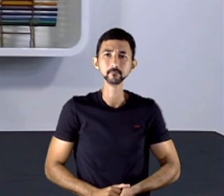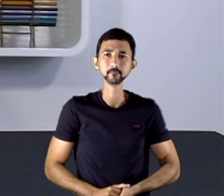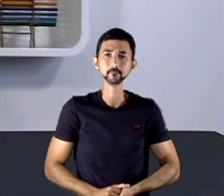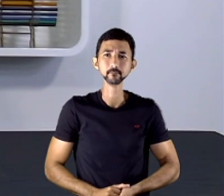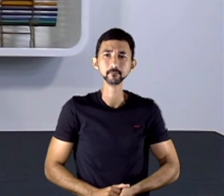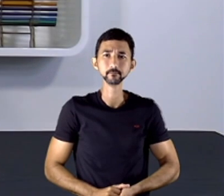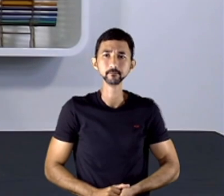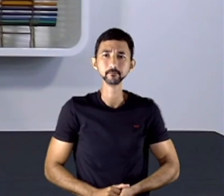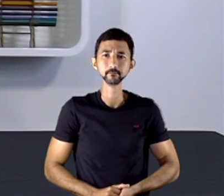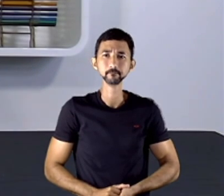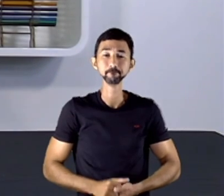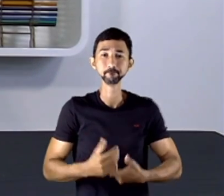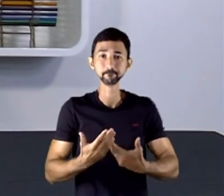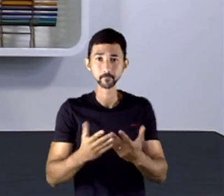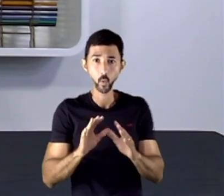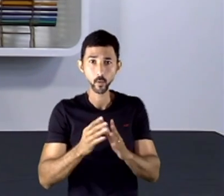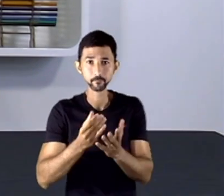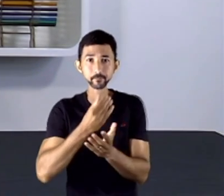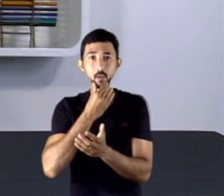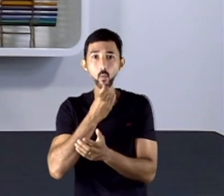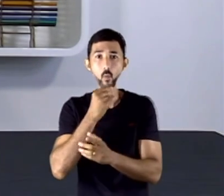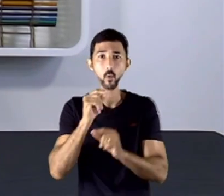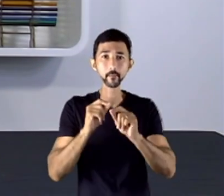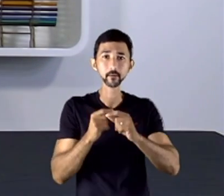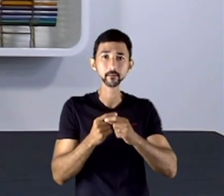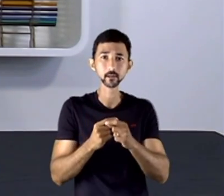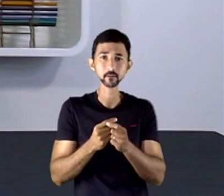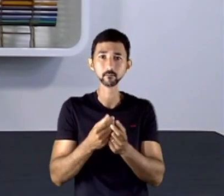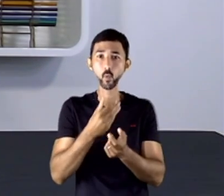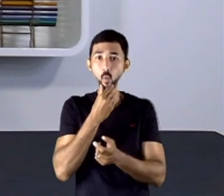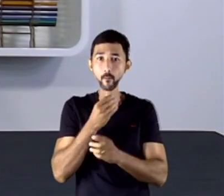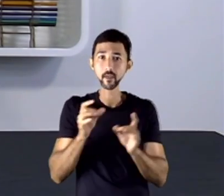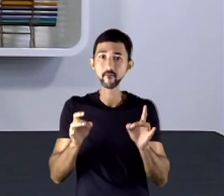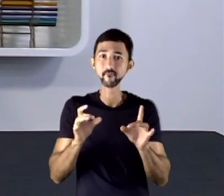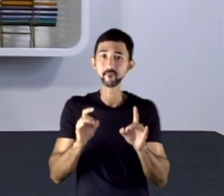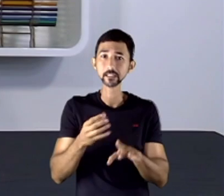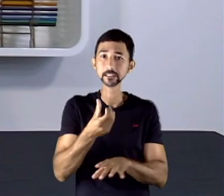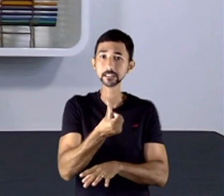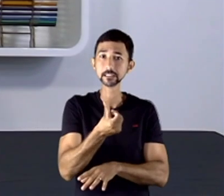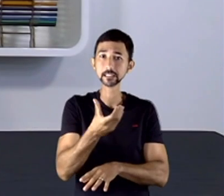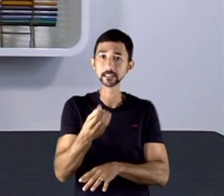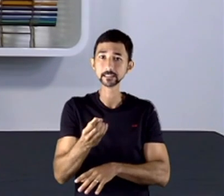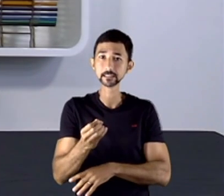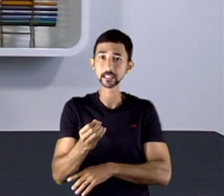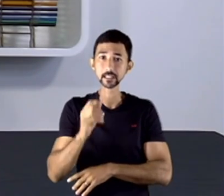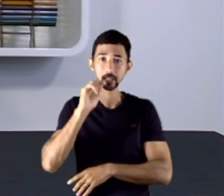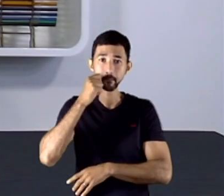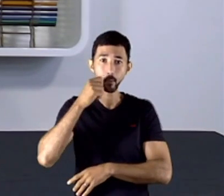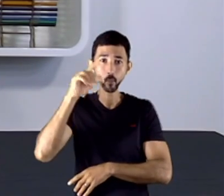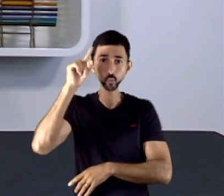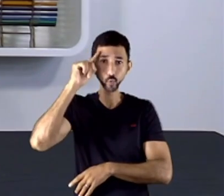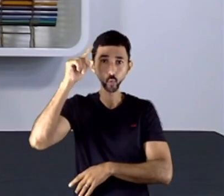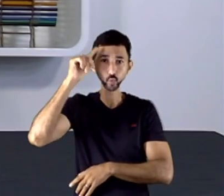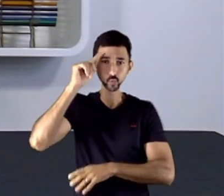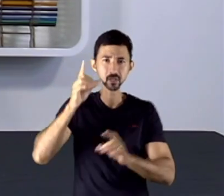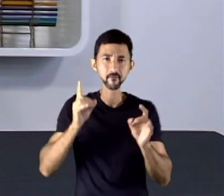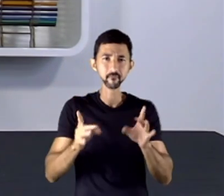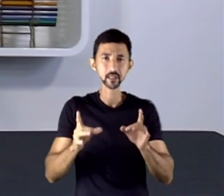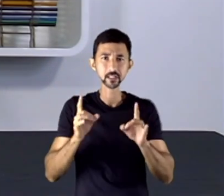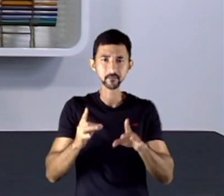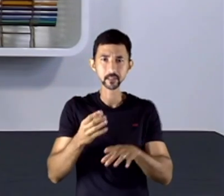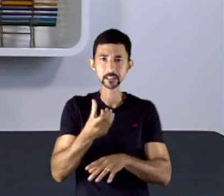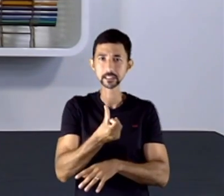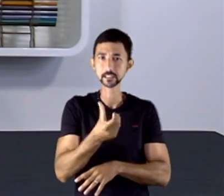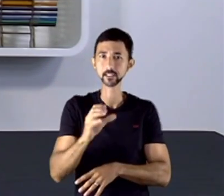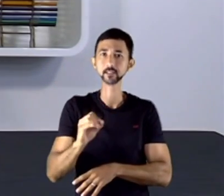Então, gente, o Francisco, ele vende 60 bombons diariamente, né? Todo dia ele vende